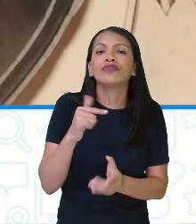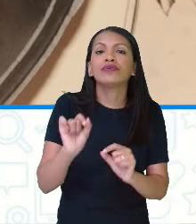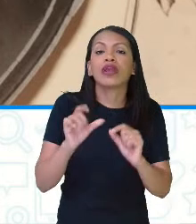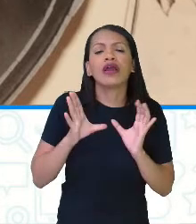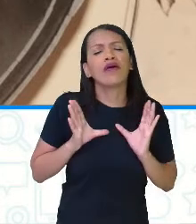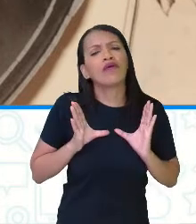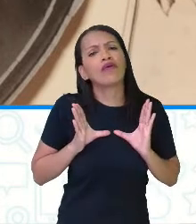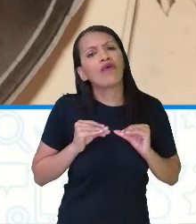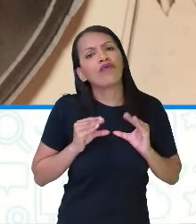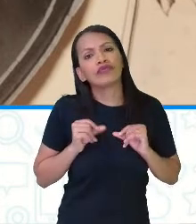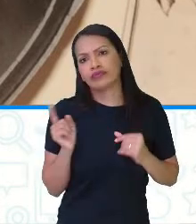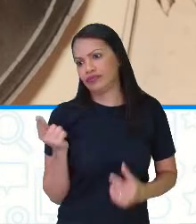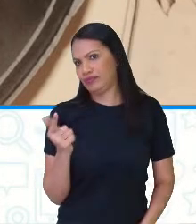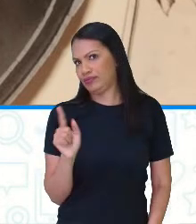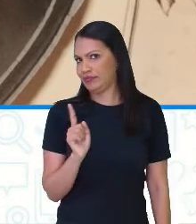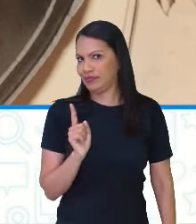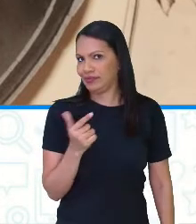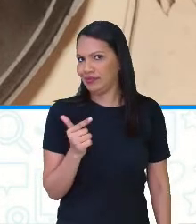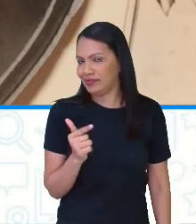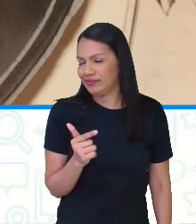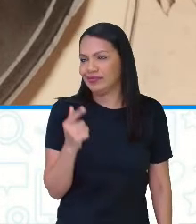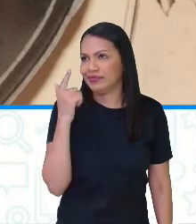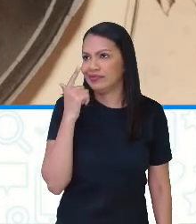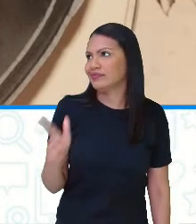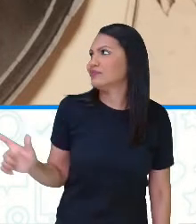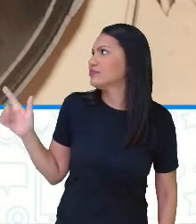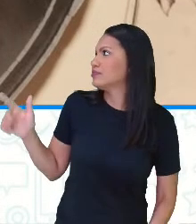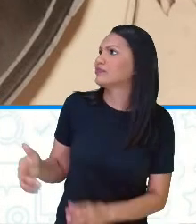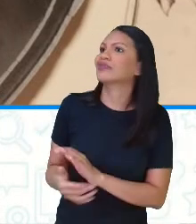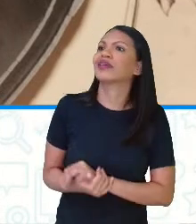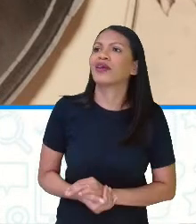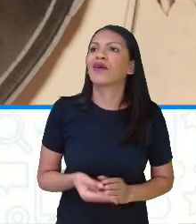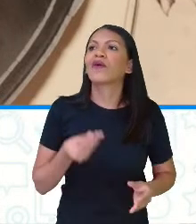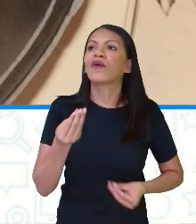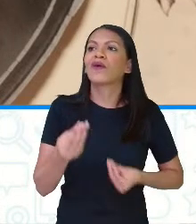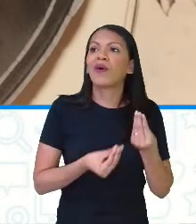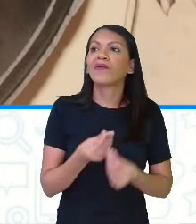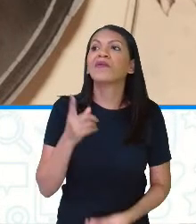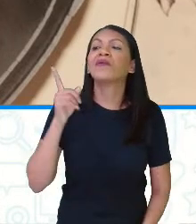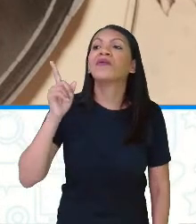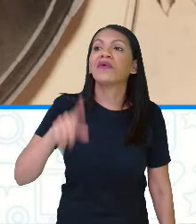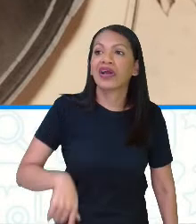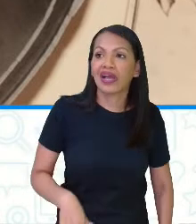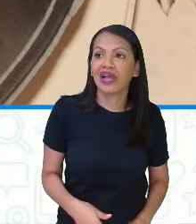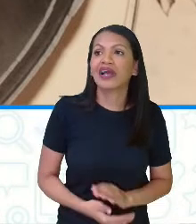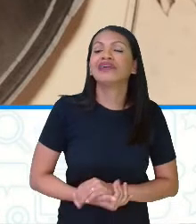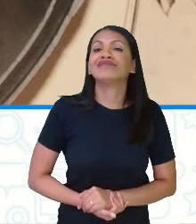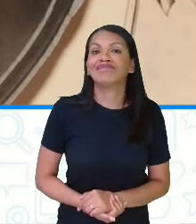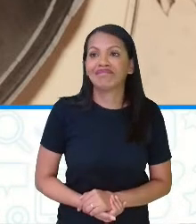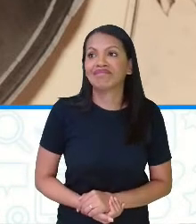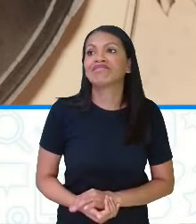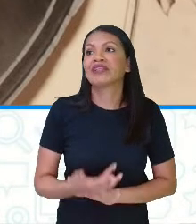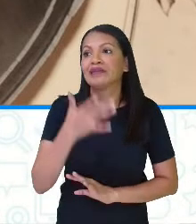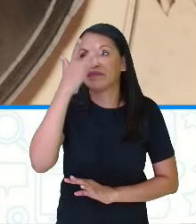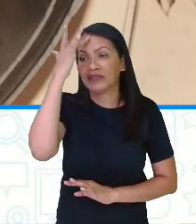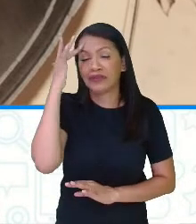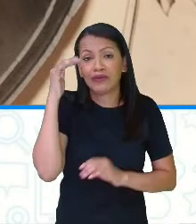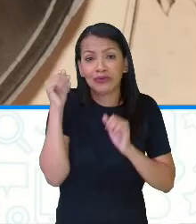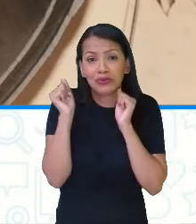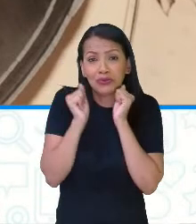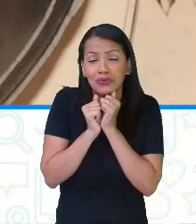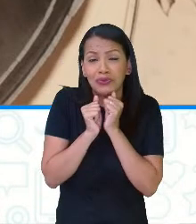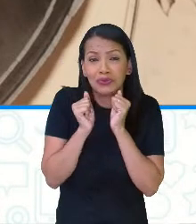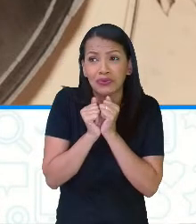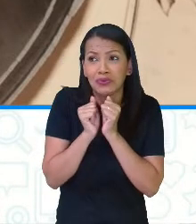que vinham, não. Aqui tem uma réplica desse navio e a gente está vendo, ó, olha só como eles eram mantidos, ó, todos agrupados